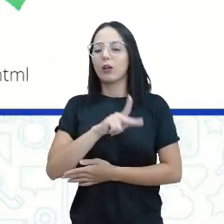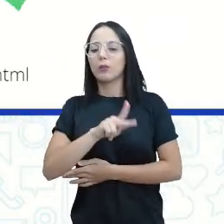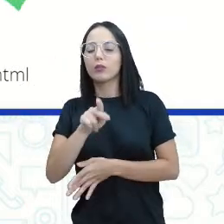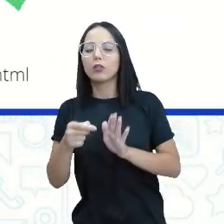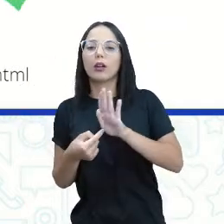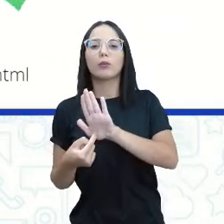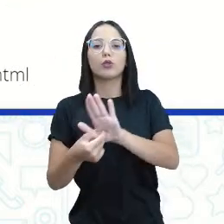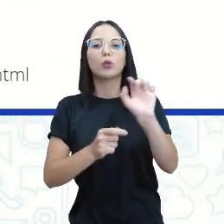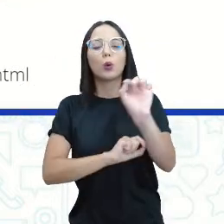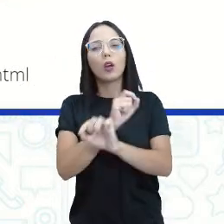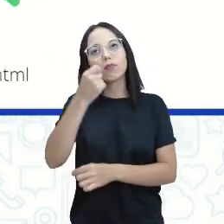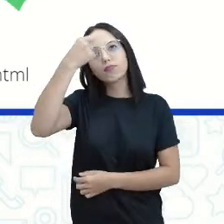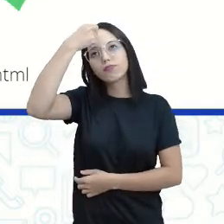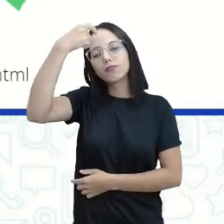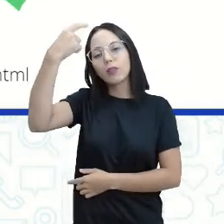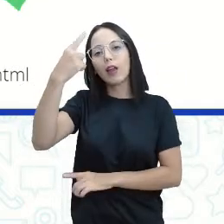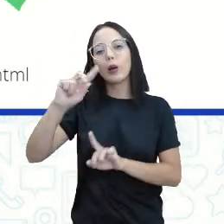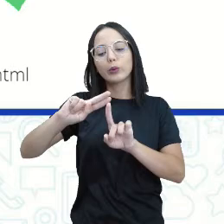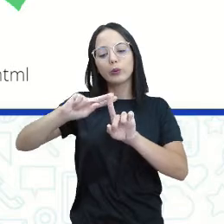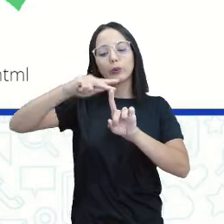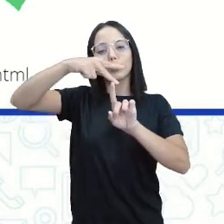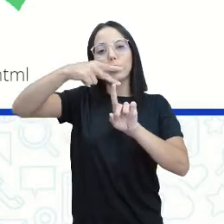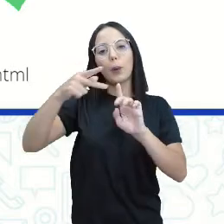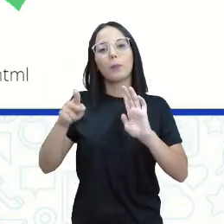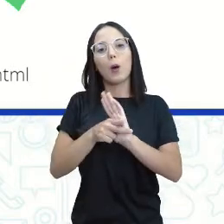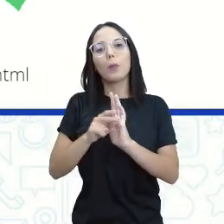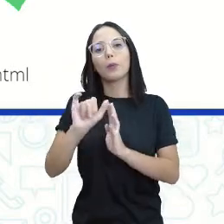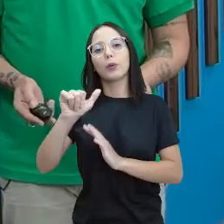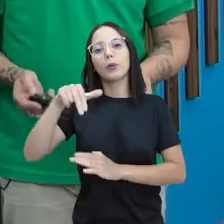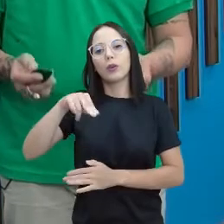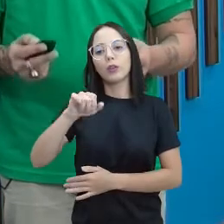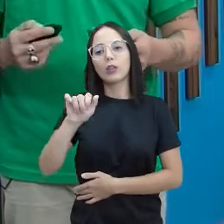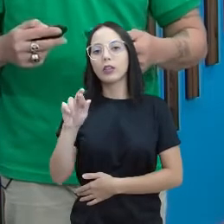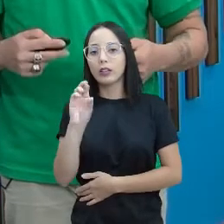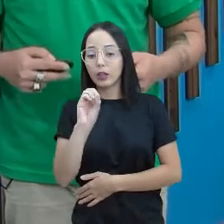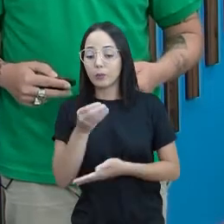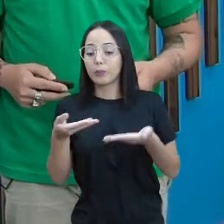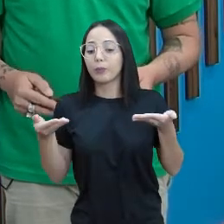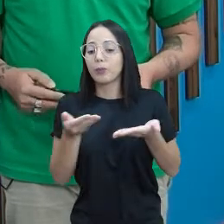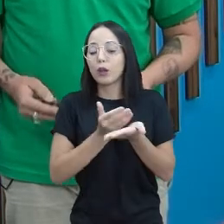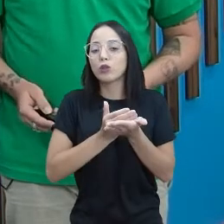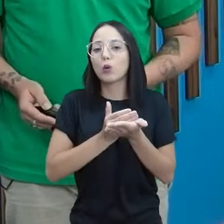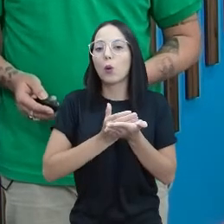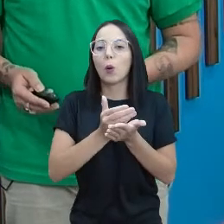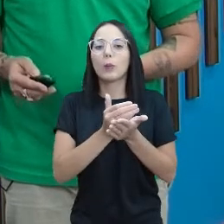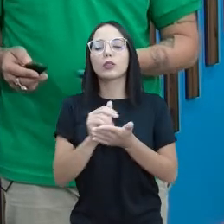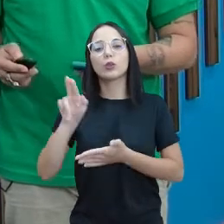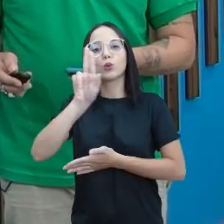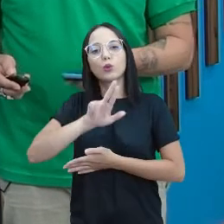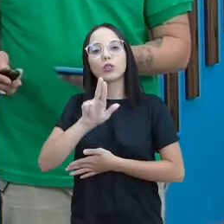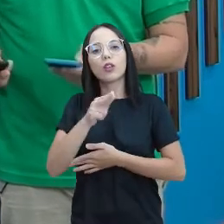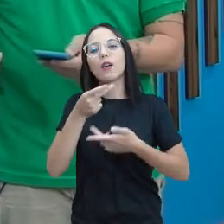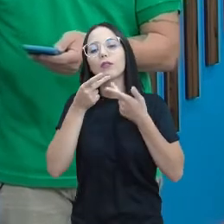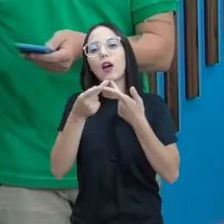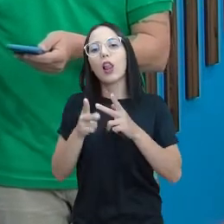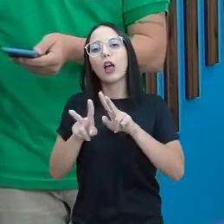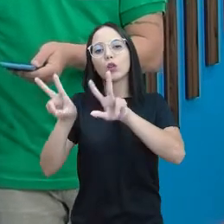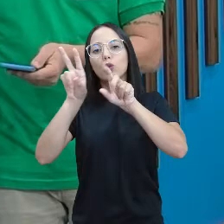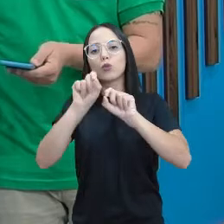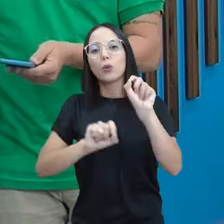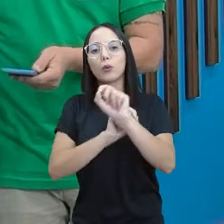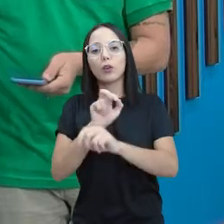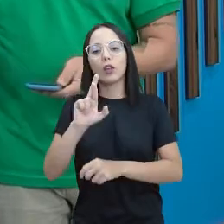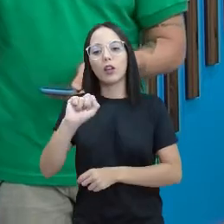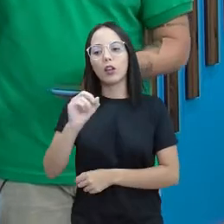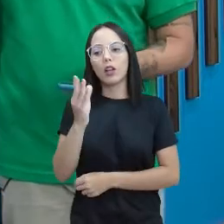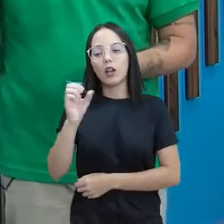trouxe a ideia da potenciação com expoente inteiro, né? E hoje a gente vai começar a trabalhar a ideia do expoente racional,